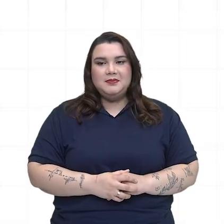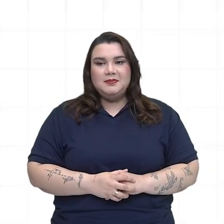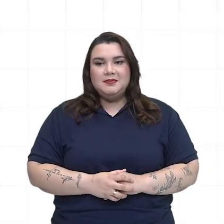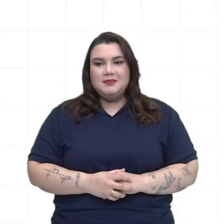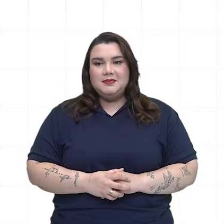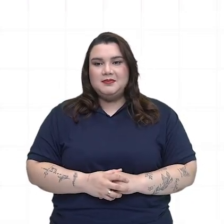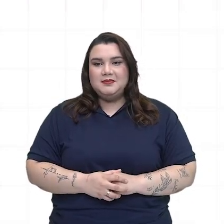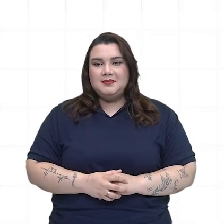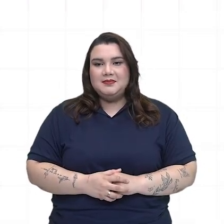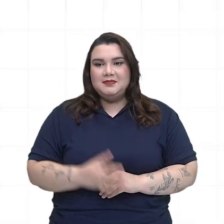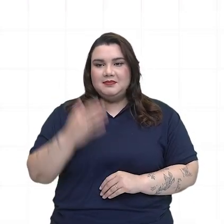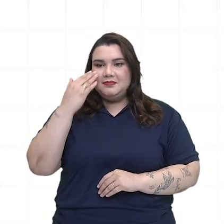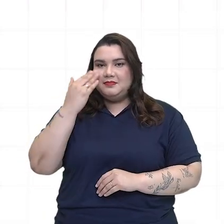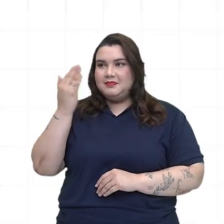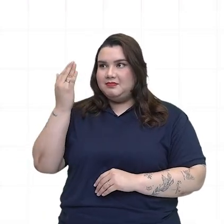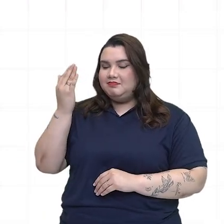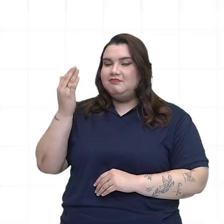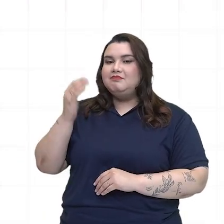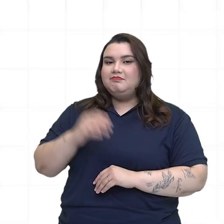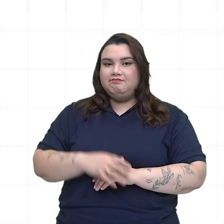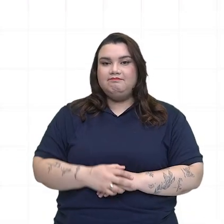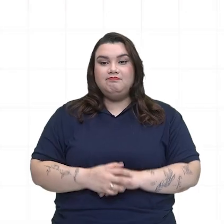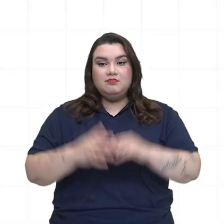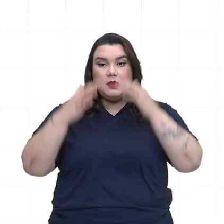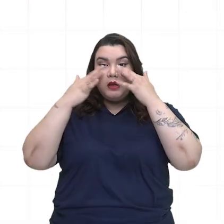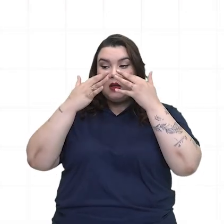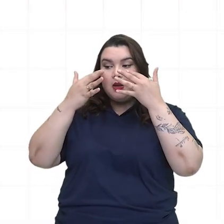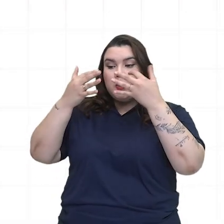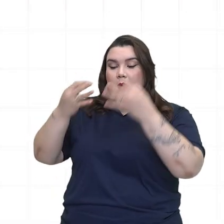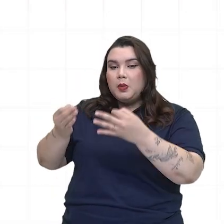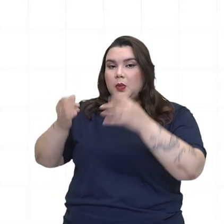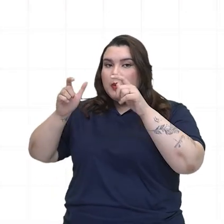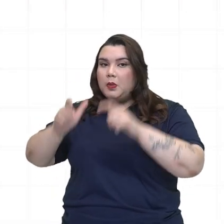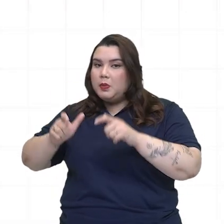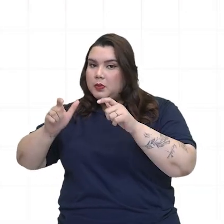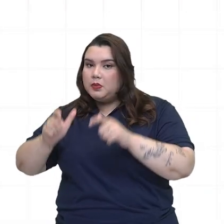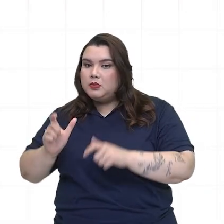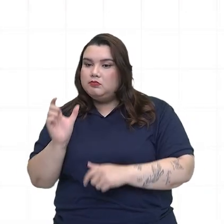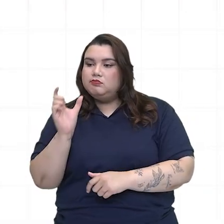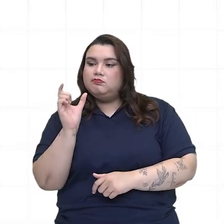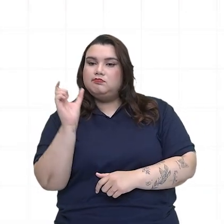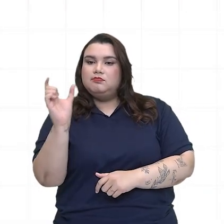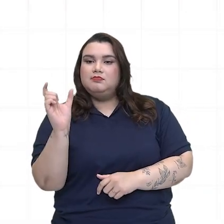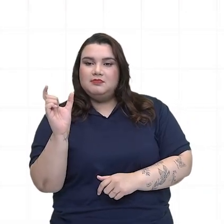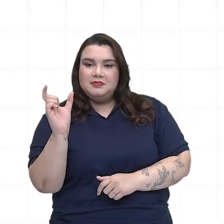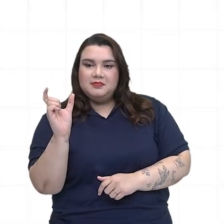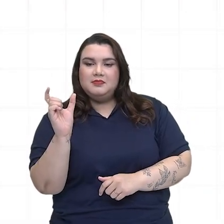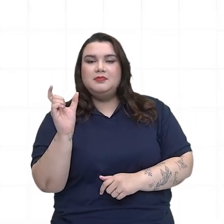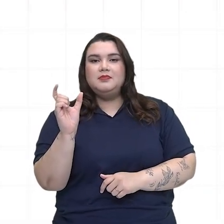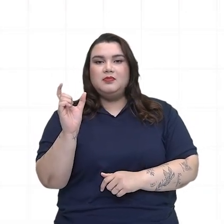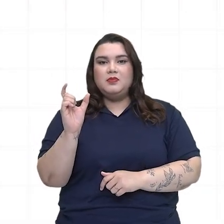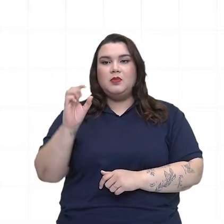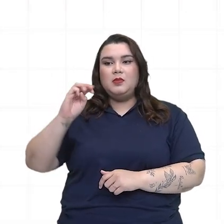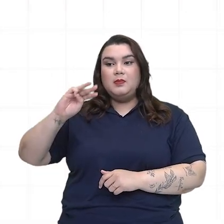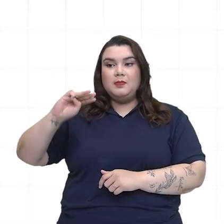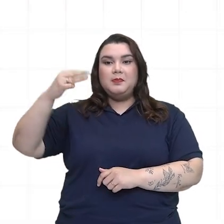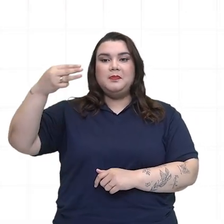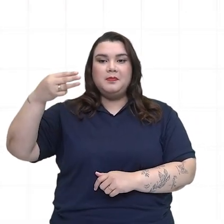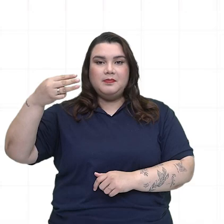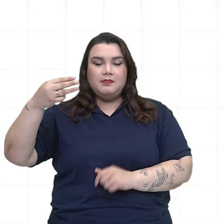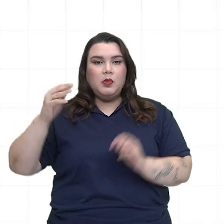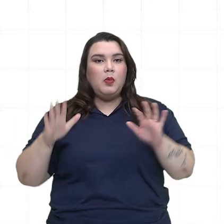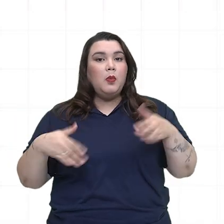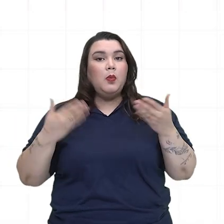povo. Ó, o olho vai aonde? O olho vai no expoente. Quem